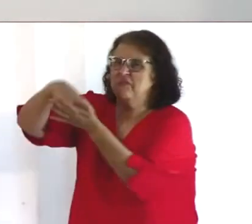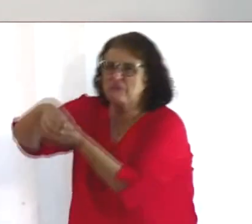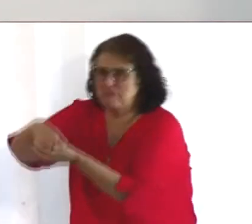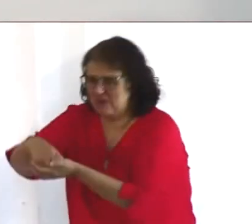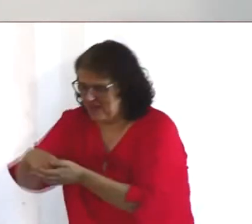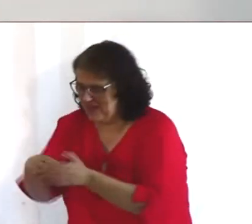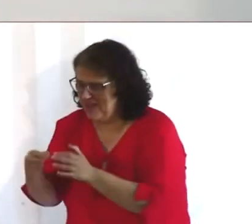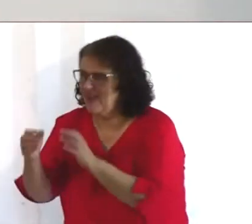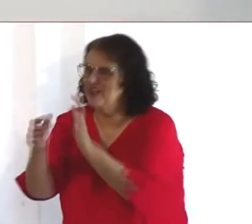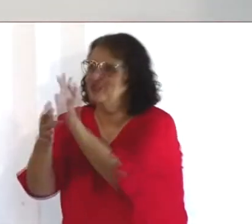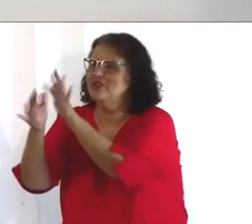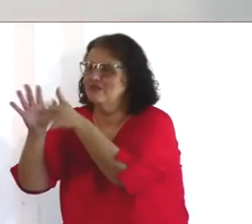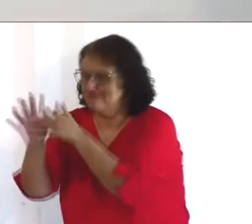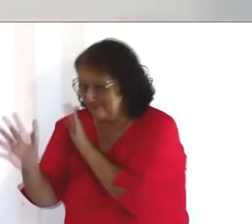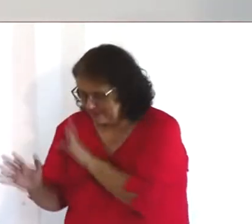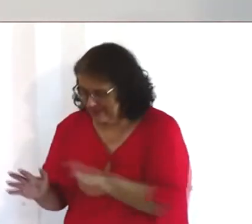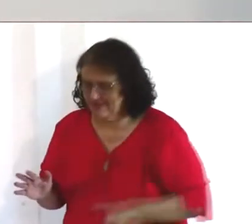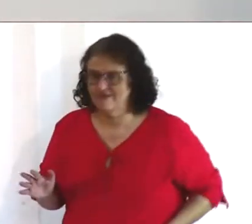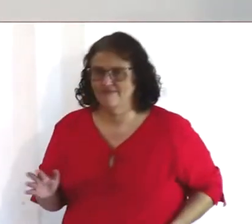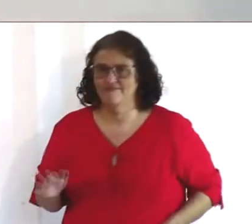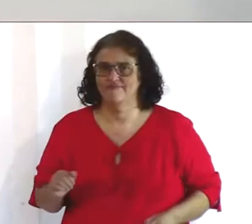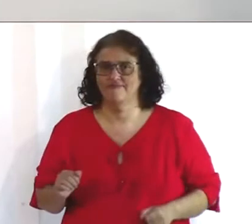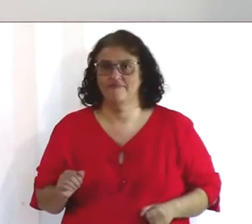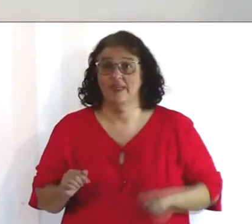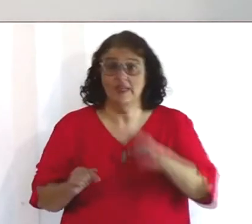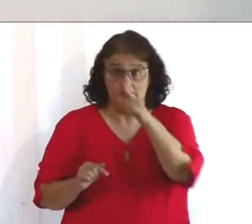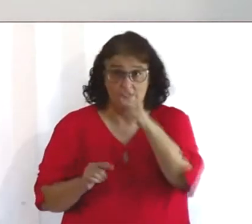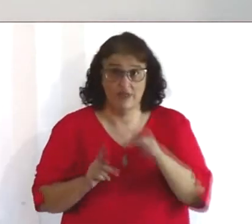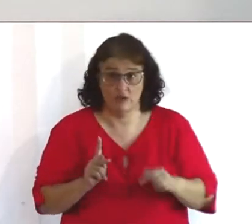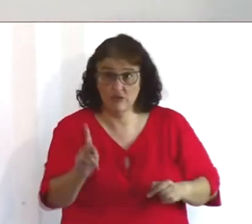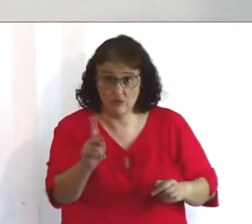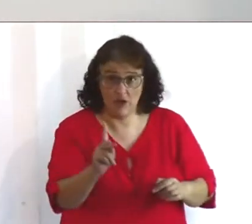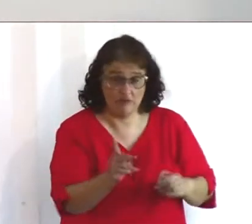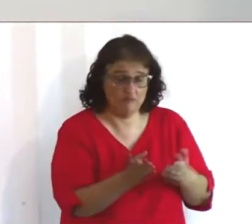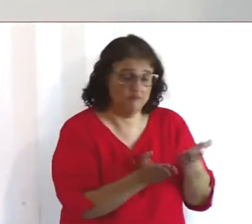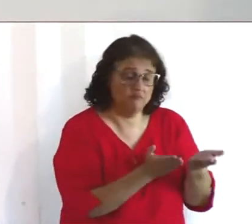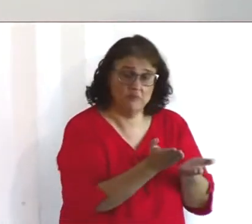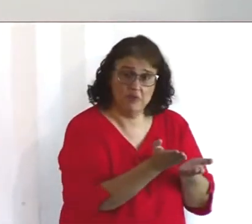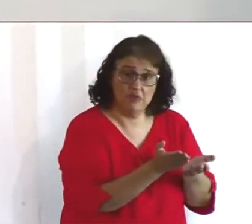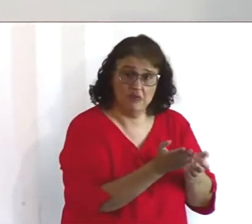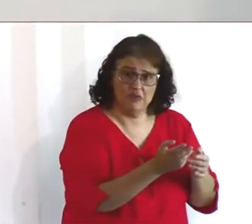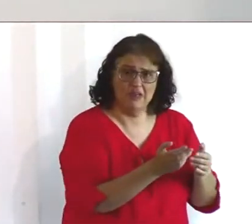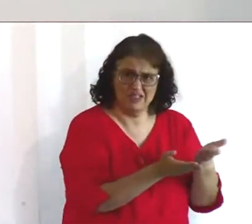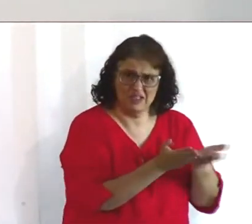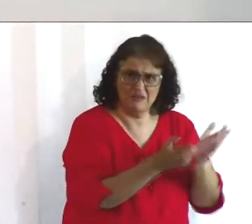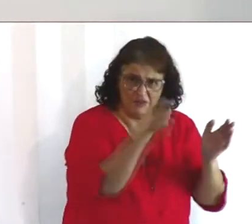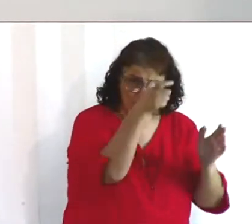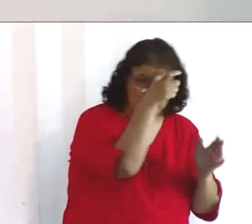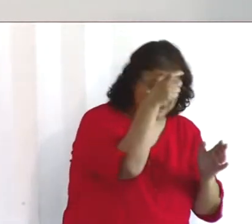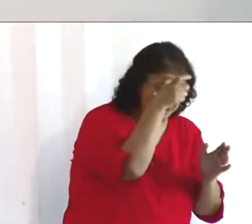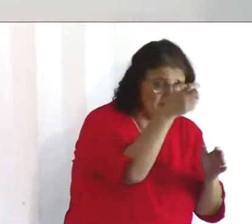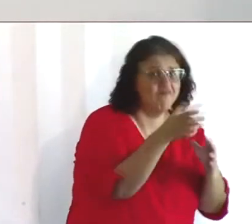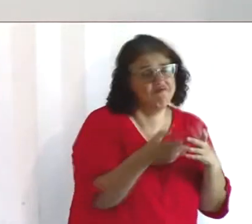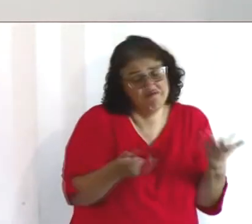nesse caminho, você segue. Mas não é o caminho que a palavra tem para você.